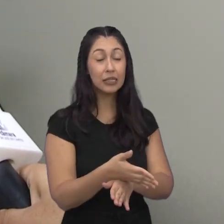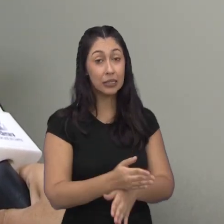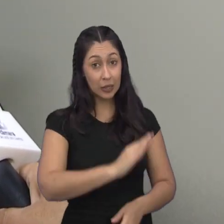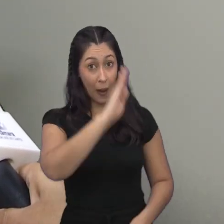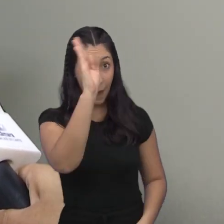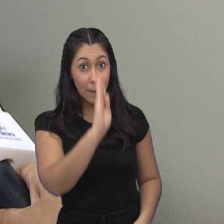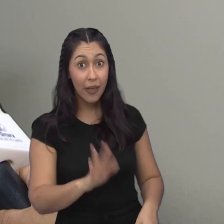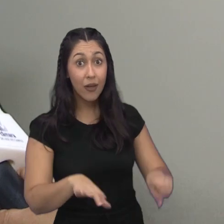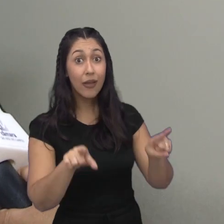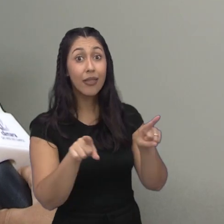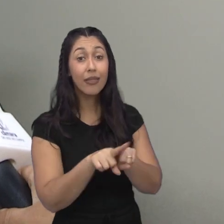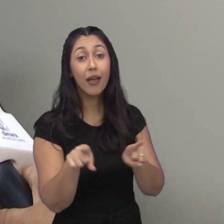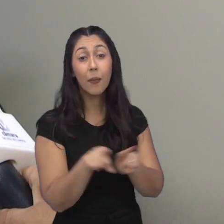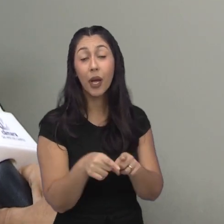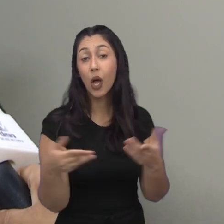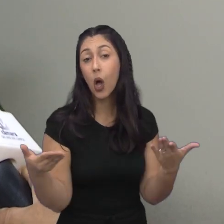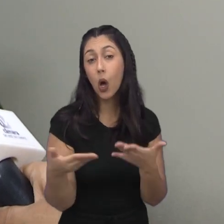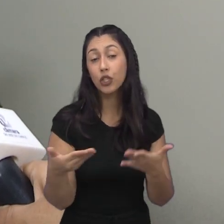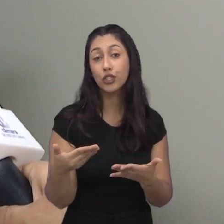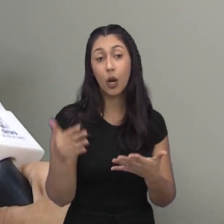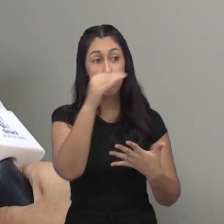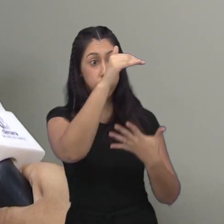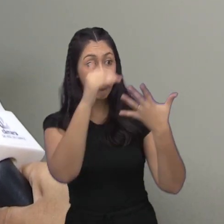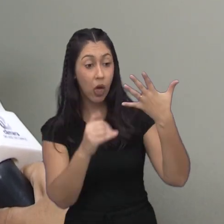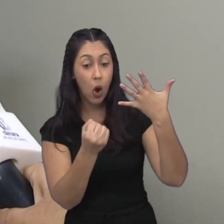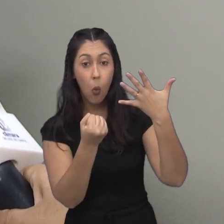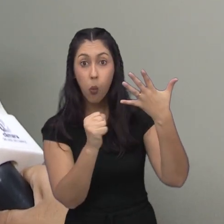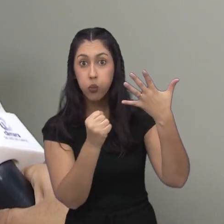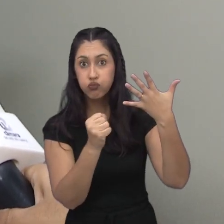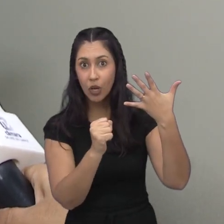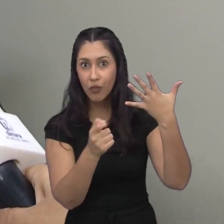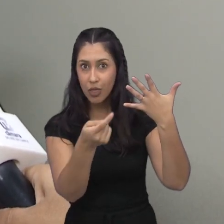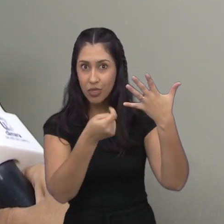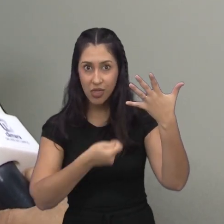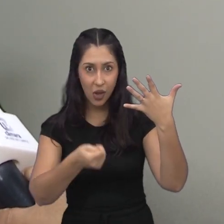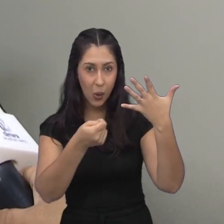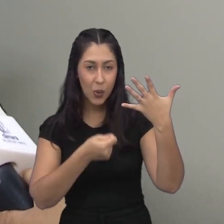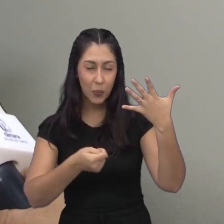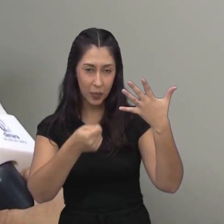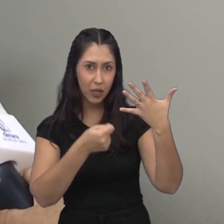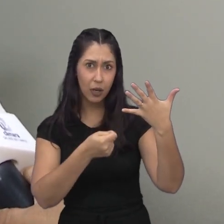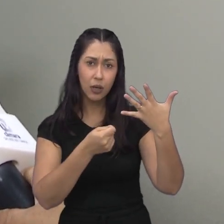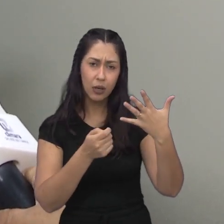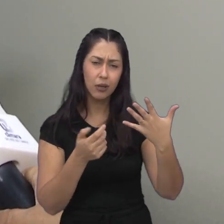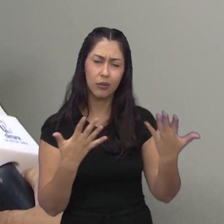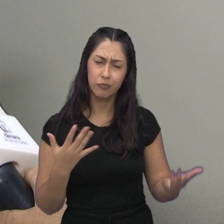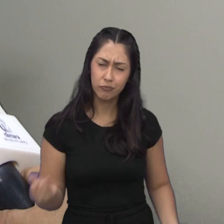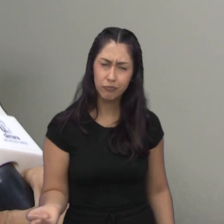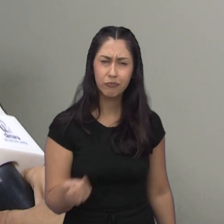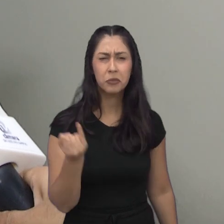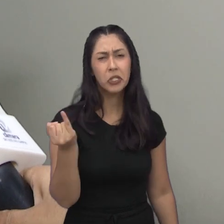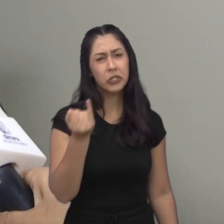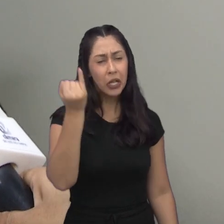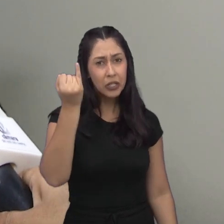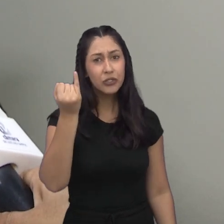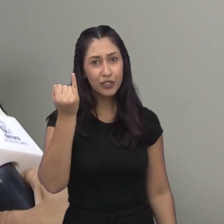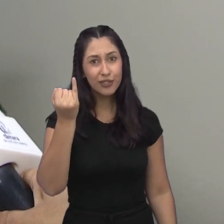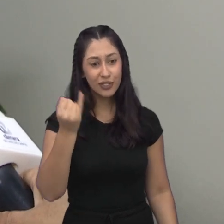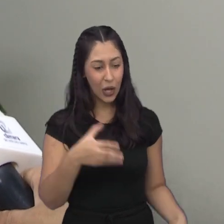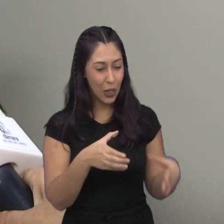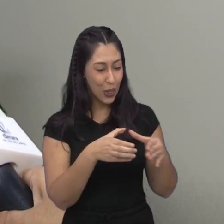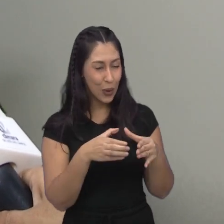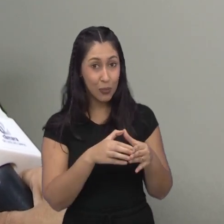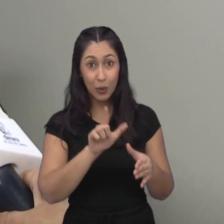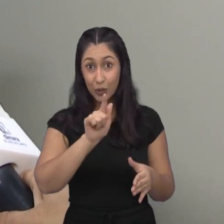bloco, e o Brasil também é hoje a 8ª economia do mundo, que para nós é de suma importância também